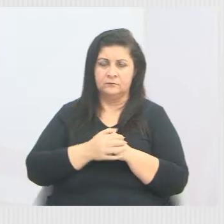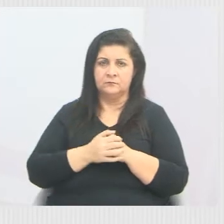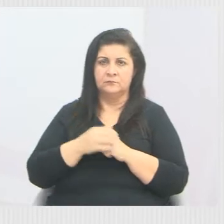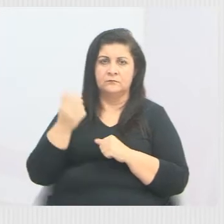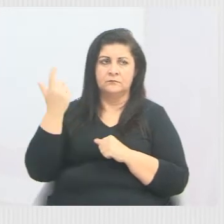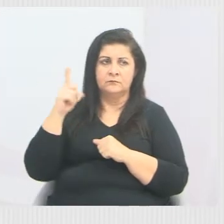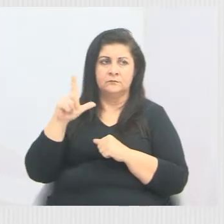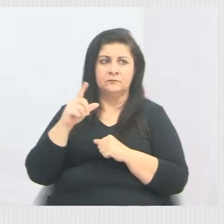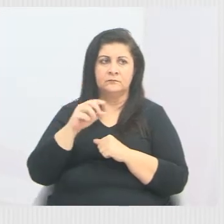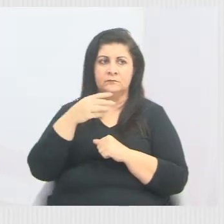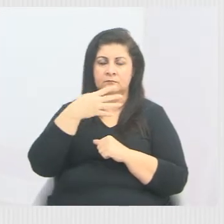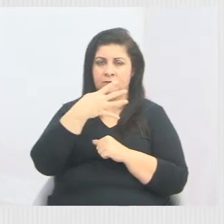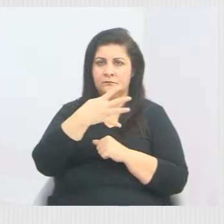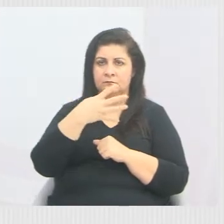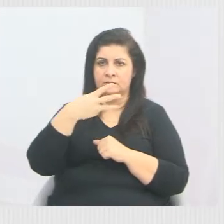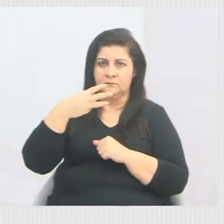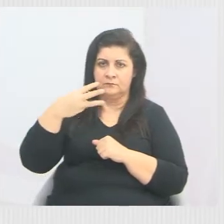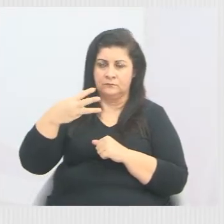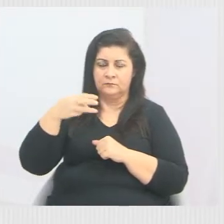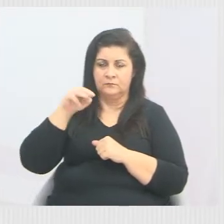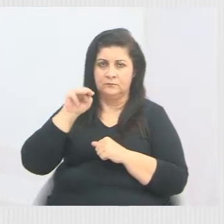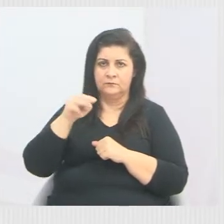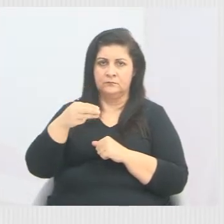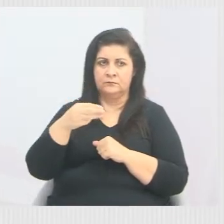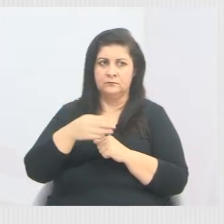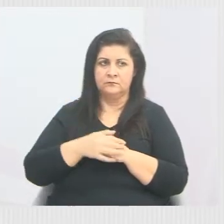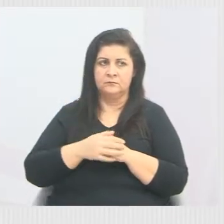105.467.000, realizado no primeiro quadrimestre